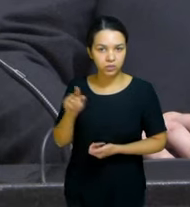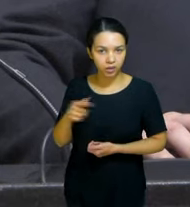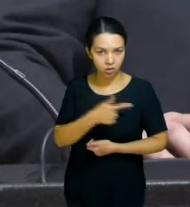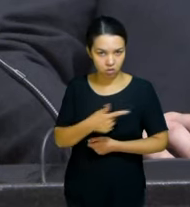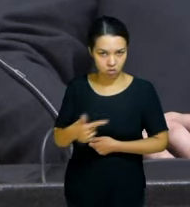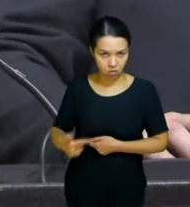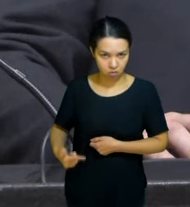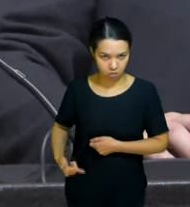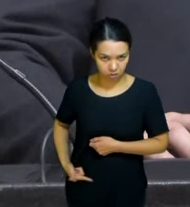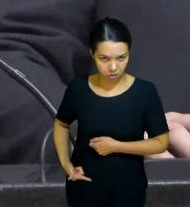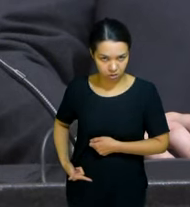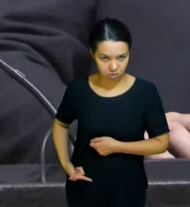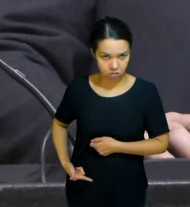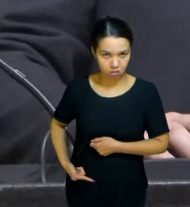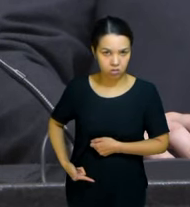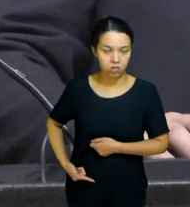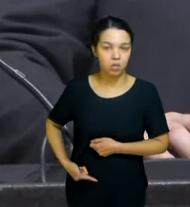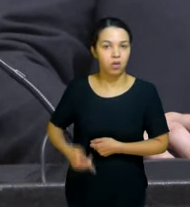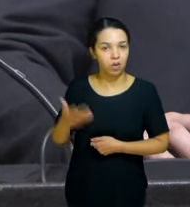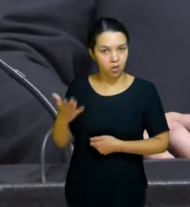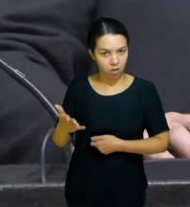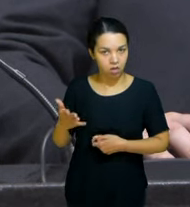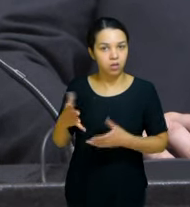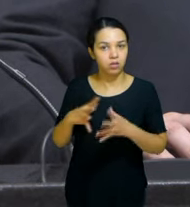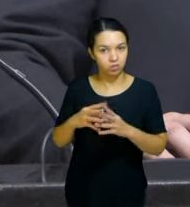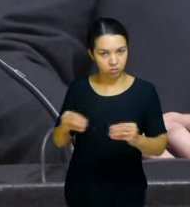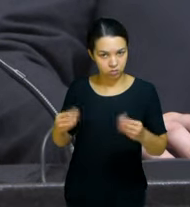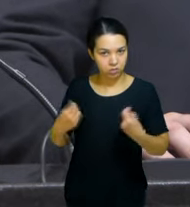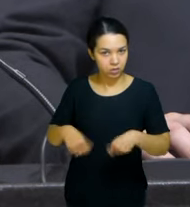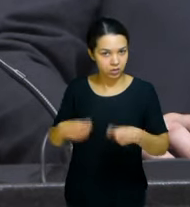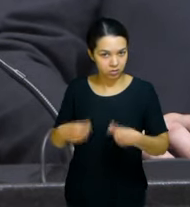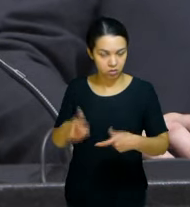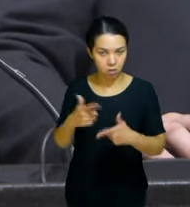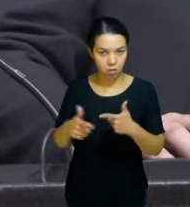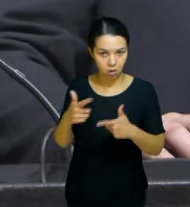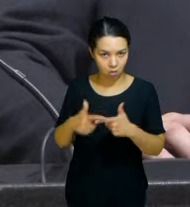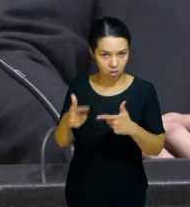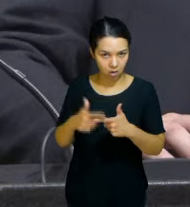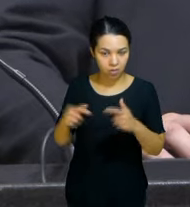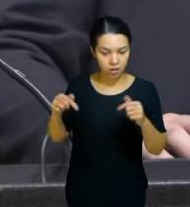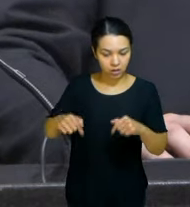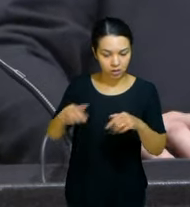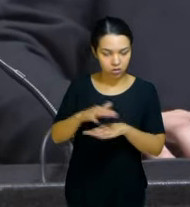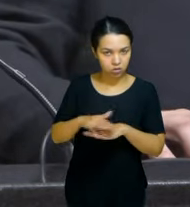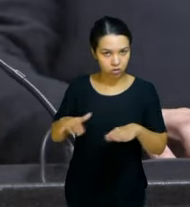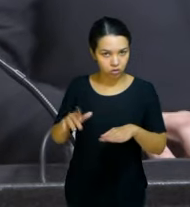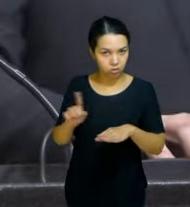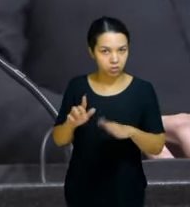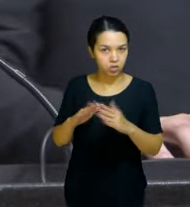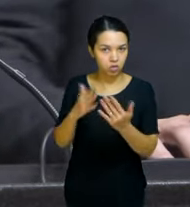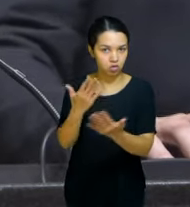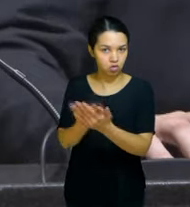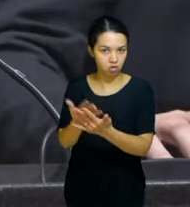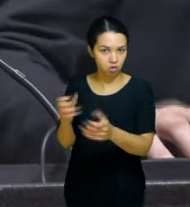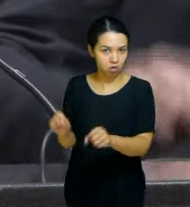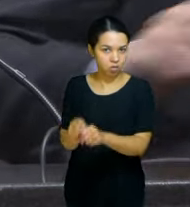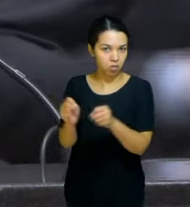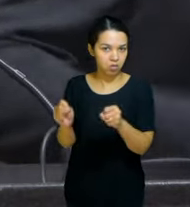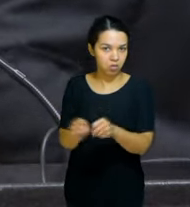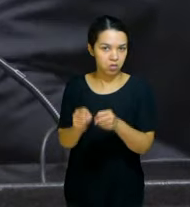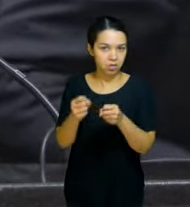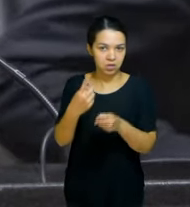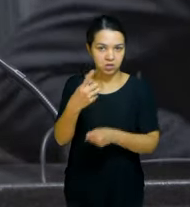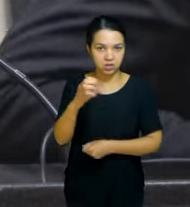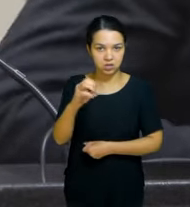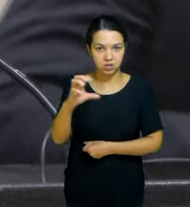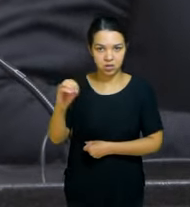que resolver. Essa missão é a bandeira. E os problemas não estão só aqui. Escola caindo em pedaço, mais de 100 mil